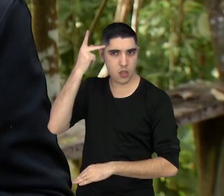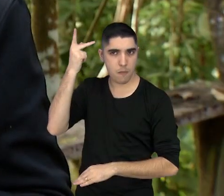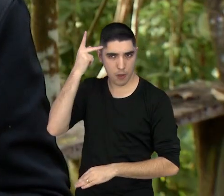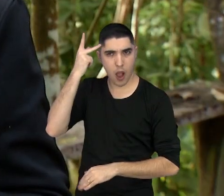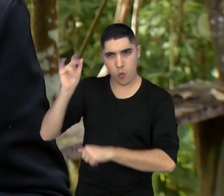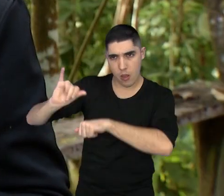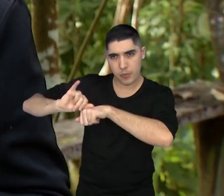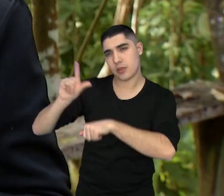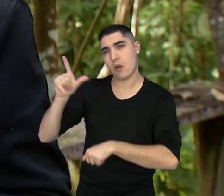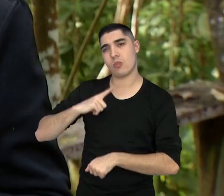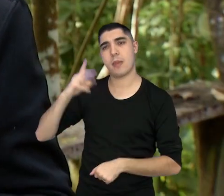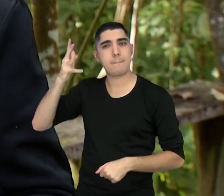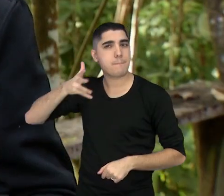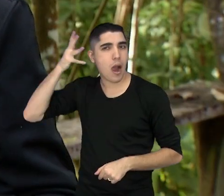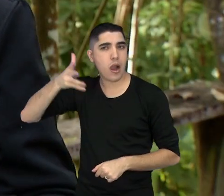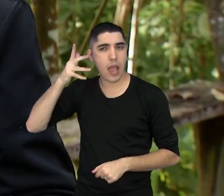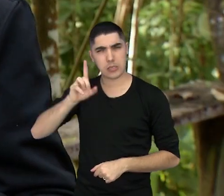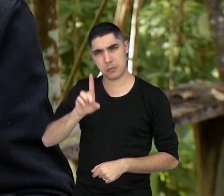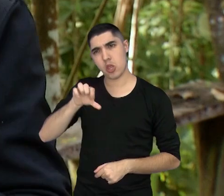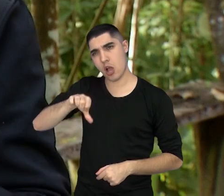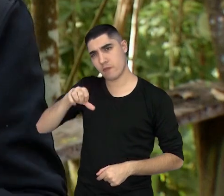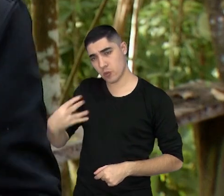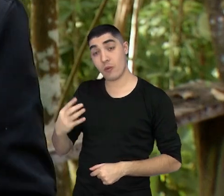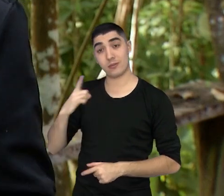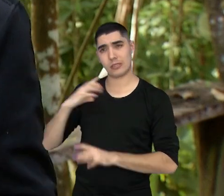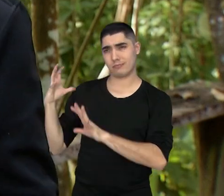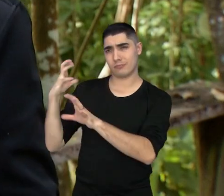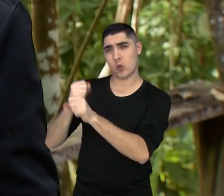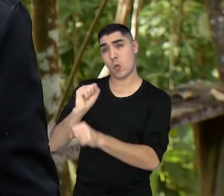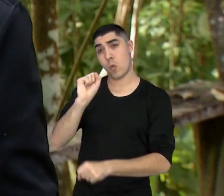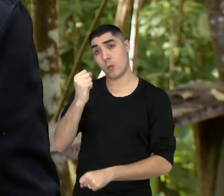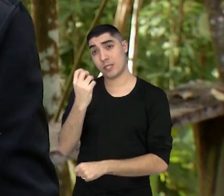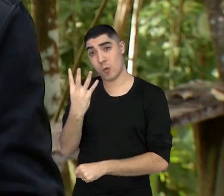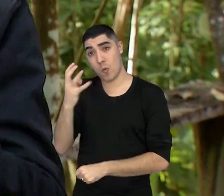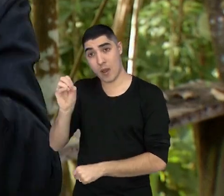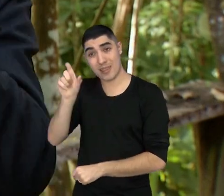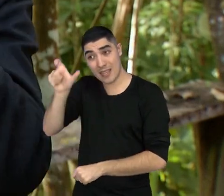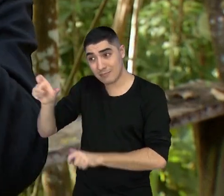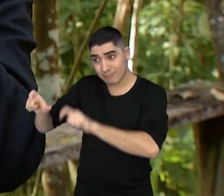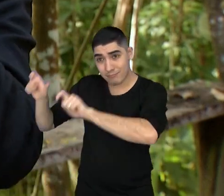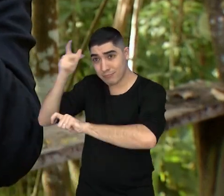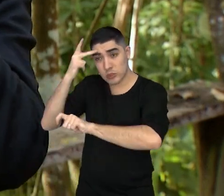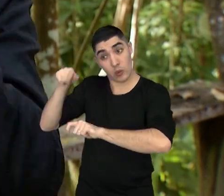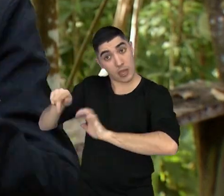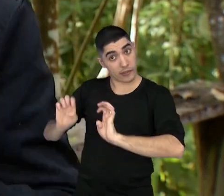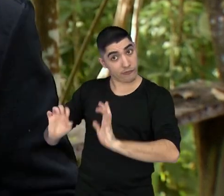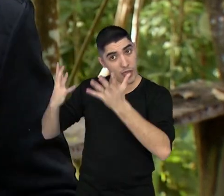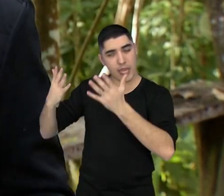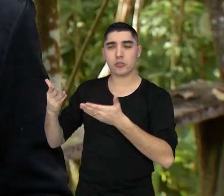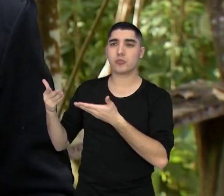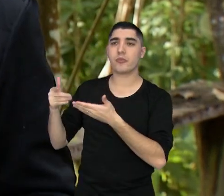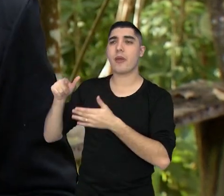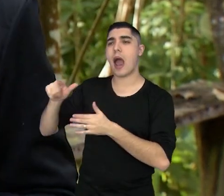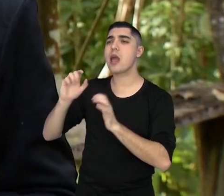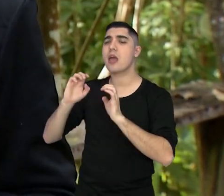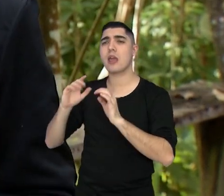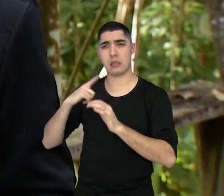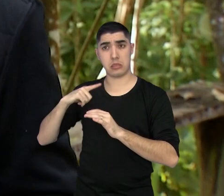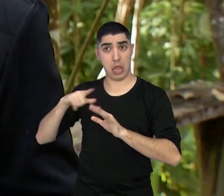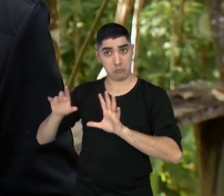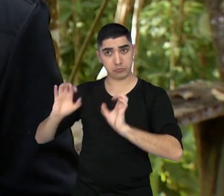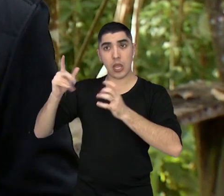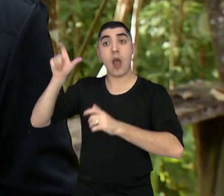Paulo, em 94, onde haviam 840 pessoas participando desse evento, onde eles trouxeram um